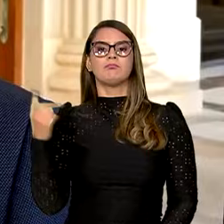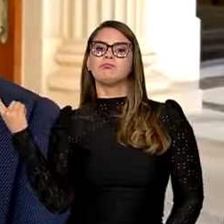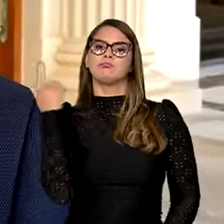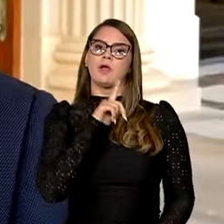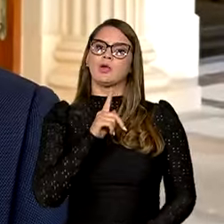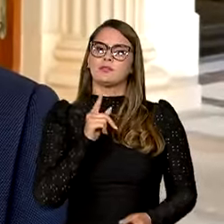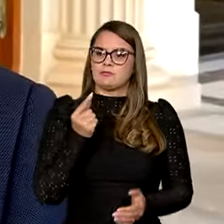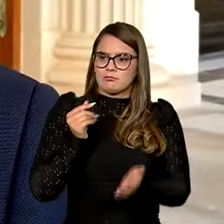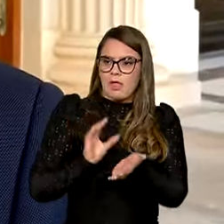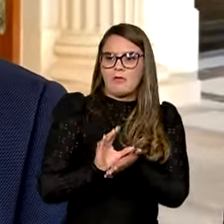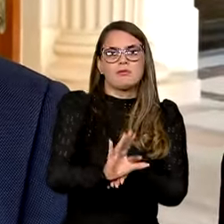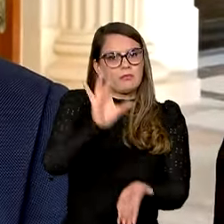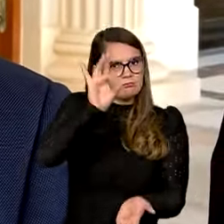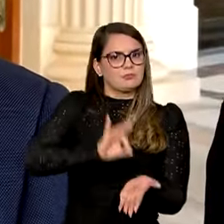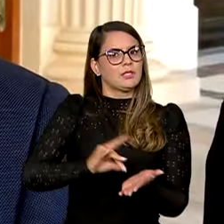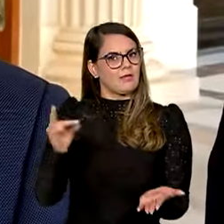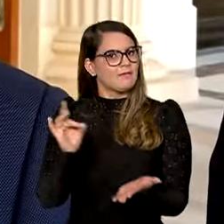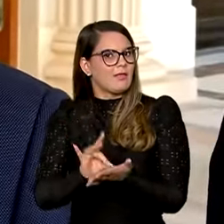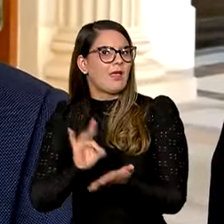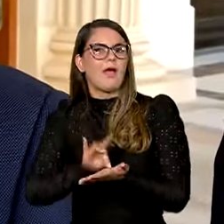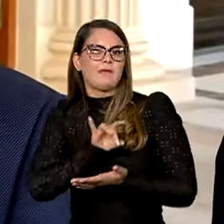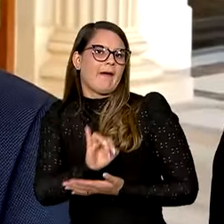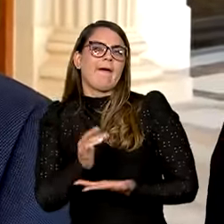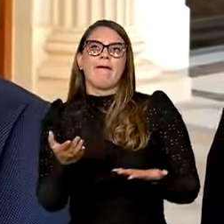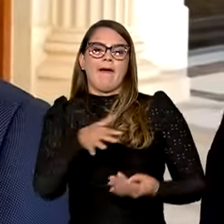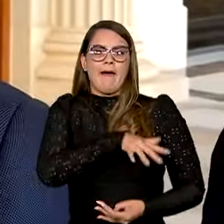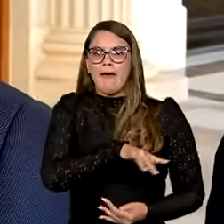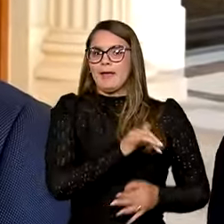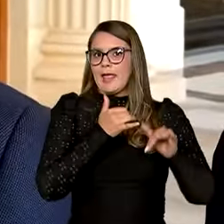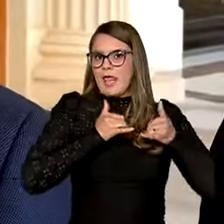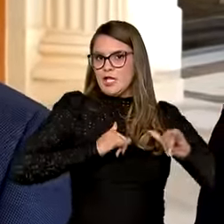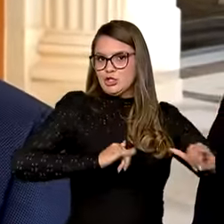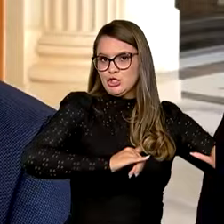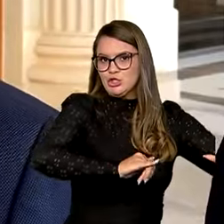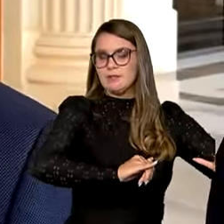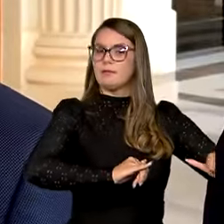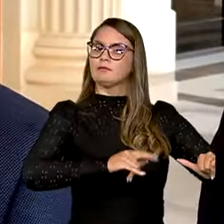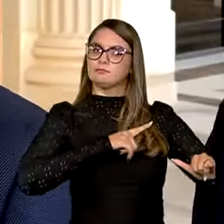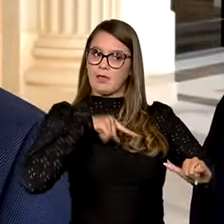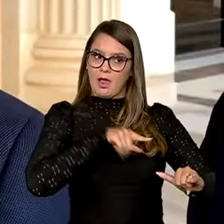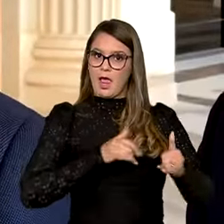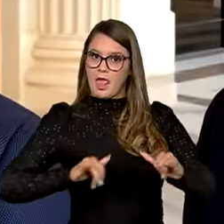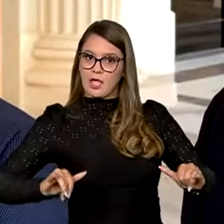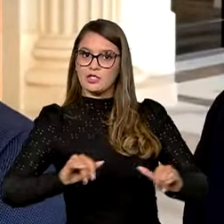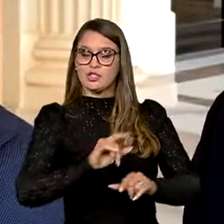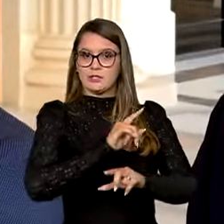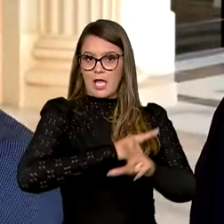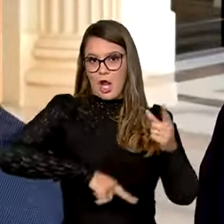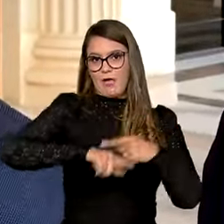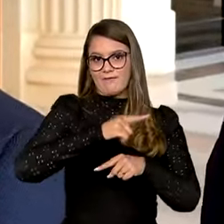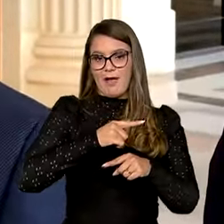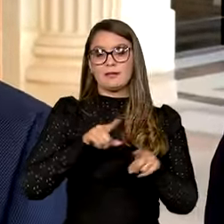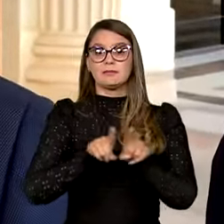ess esses investimentos que vão desde a área de energia passando pelas energias renováveis a